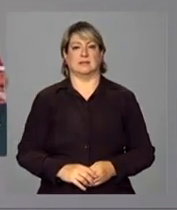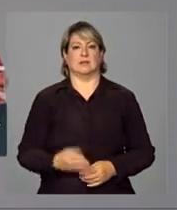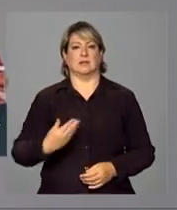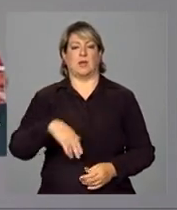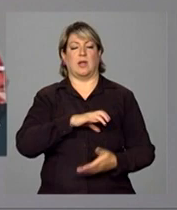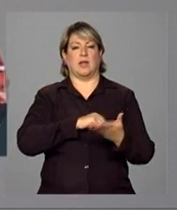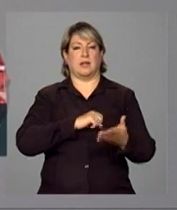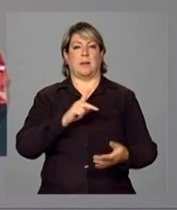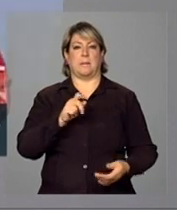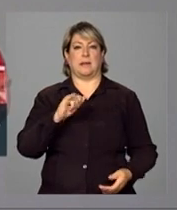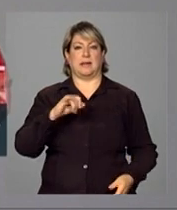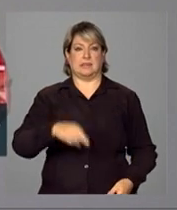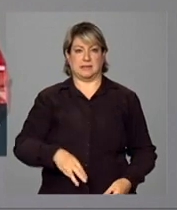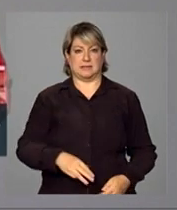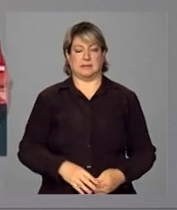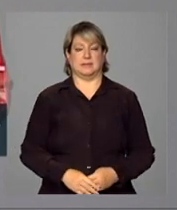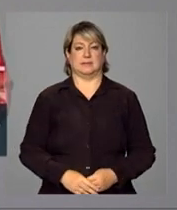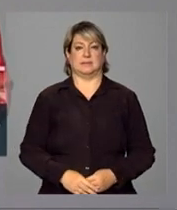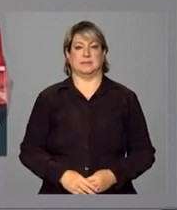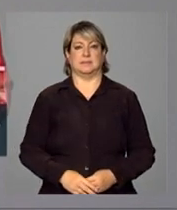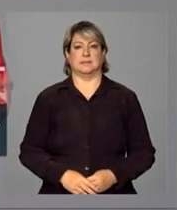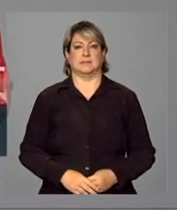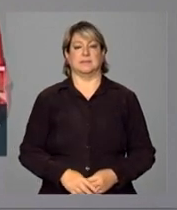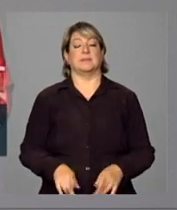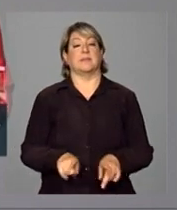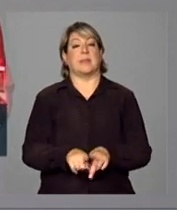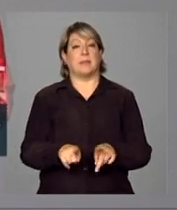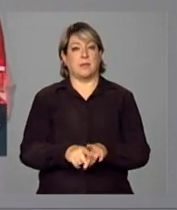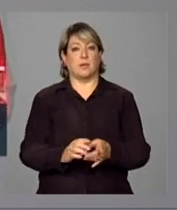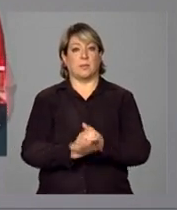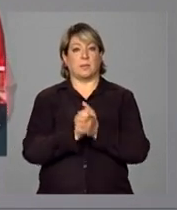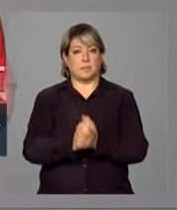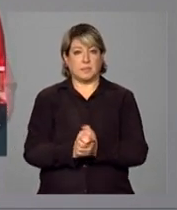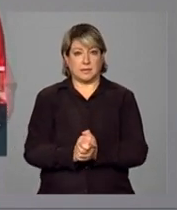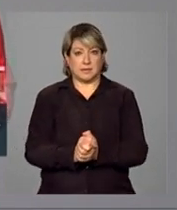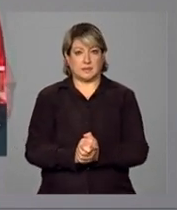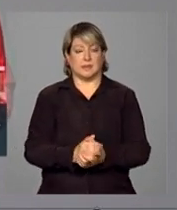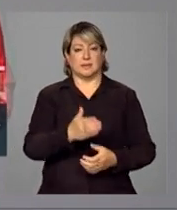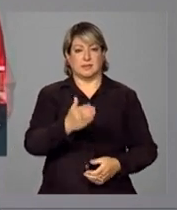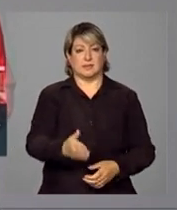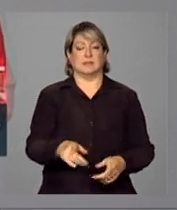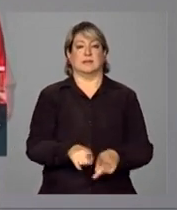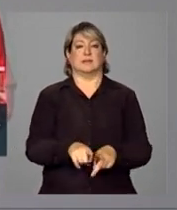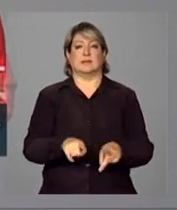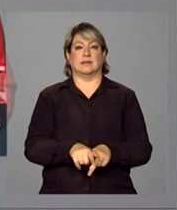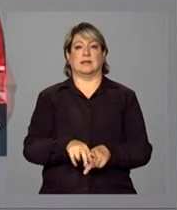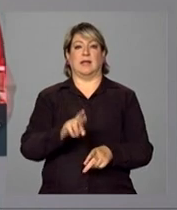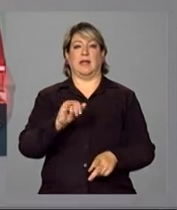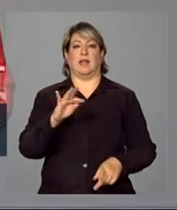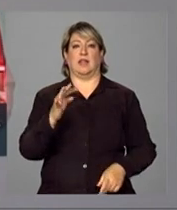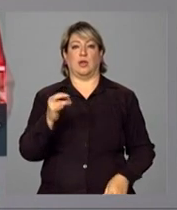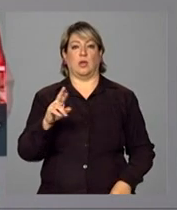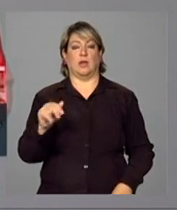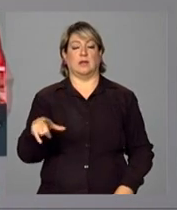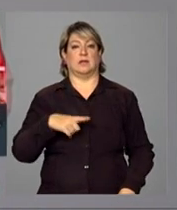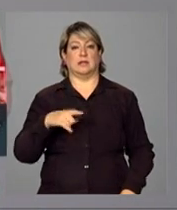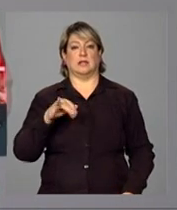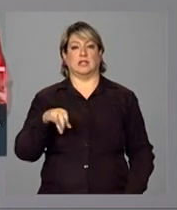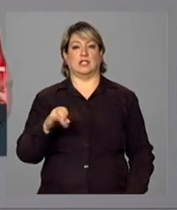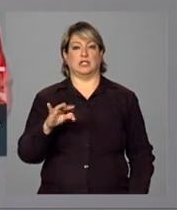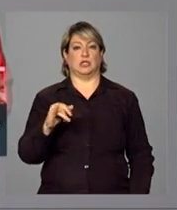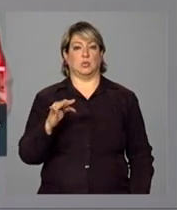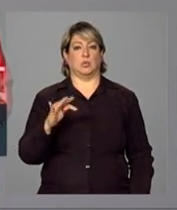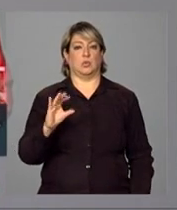nosso querido Paim. E ao cumprimentá-lo, cumprimento também a reitora do Instituto Federal do Rio Grande do